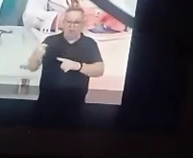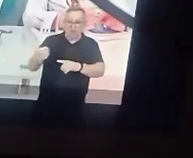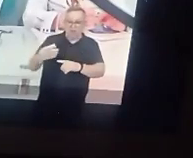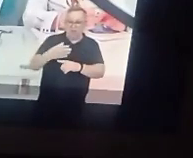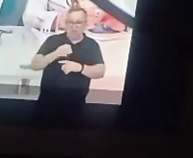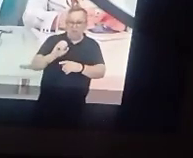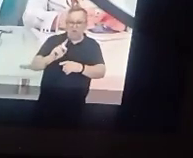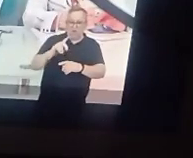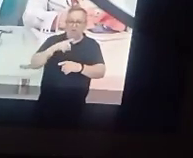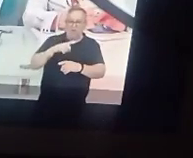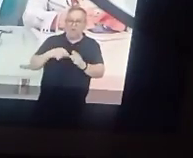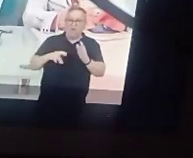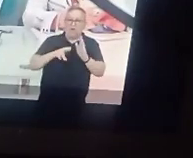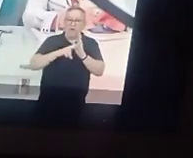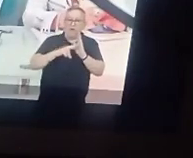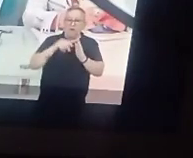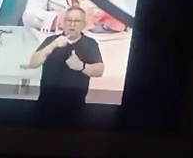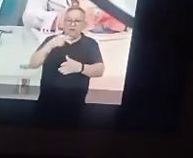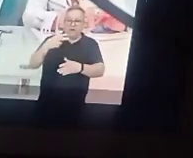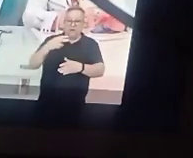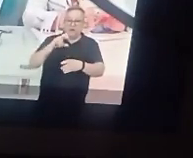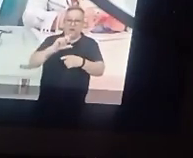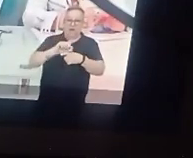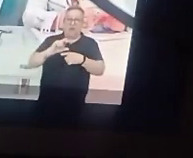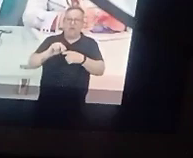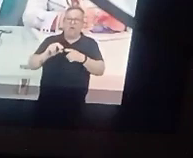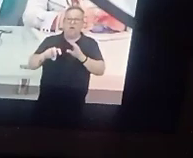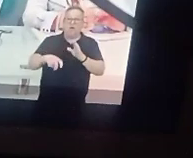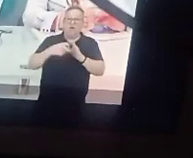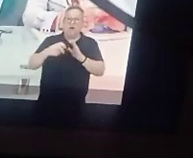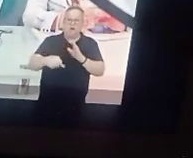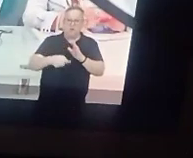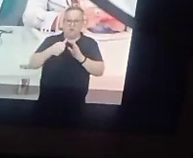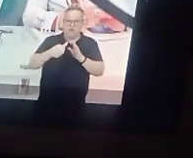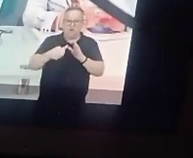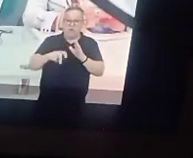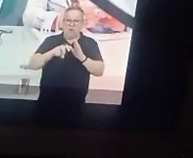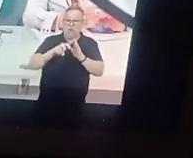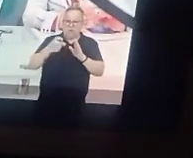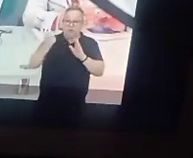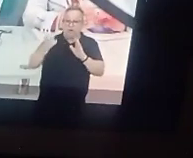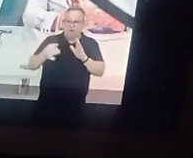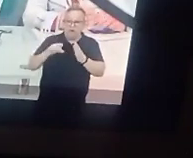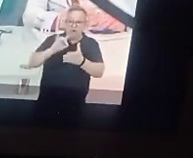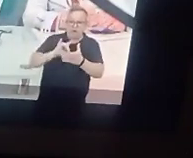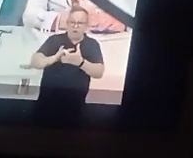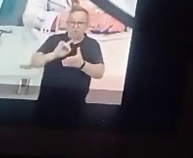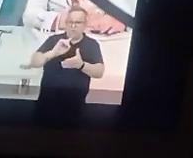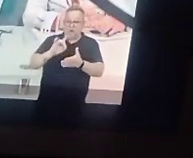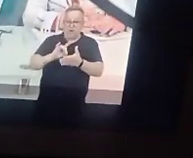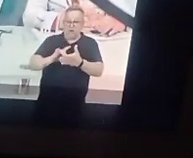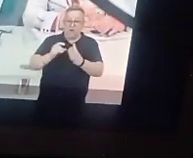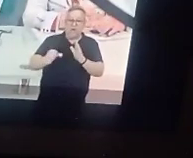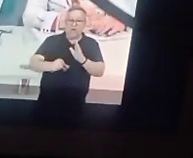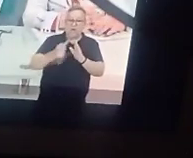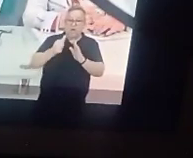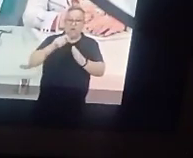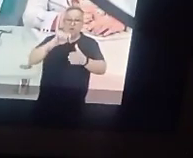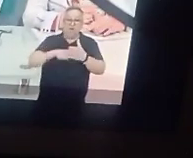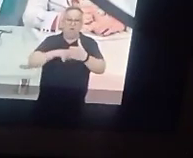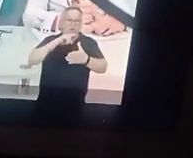Nesse caso, a gente tem a resolução 72, artigo 5º e 6º. O 5º fala dos efetivos e não efetivos, o 6º fala dos